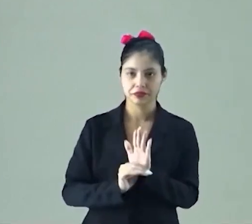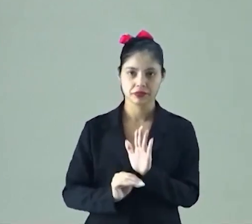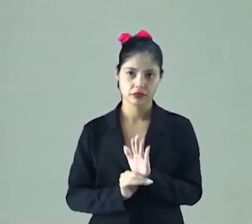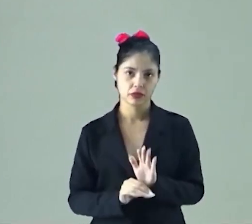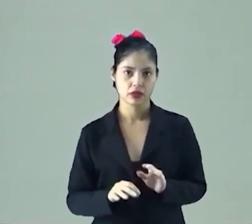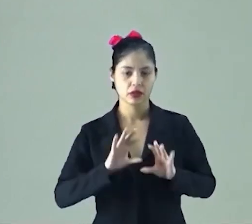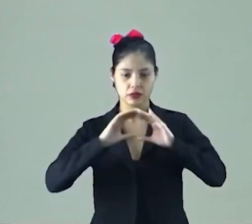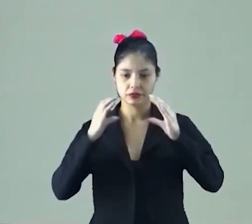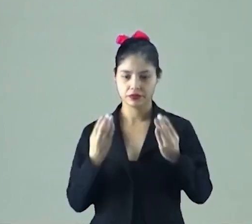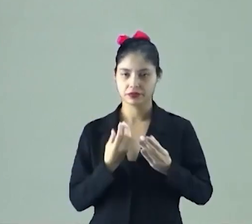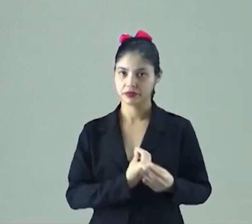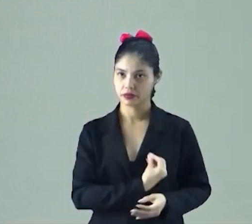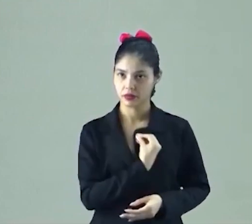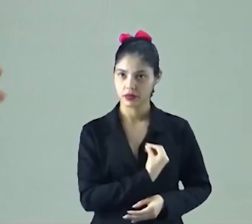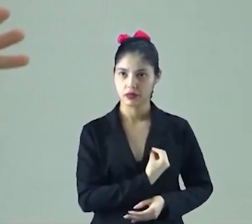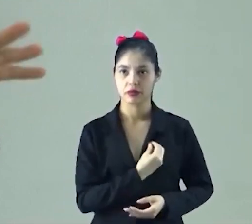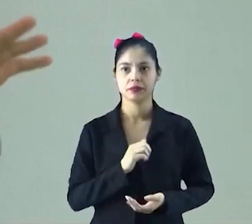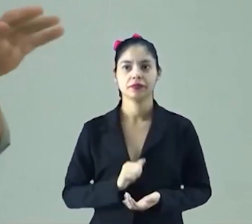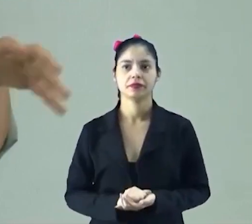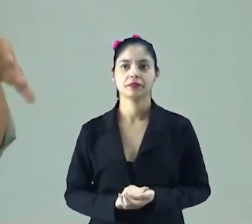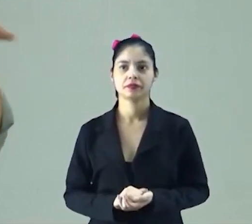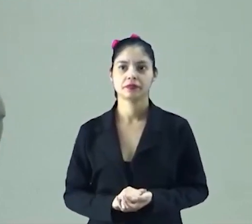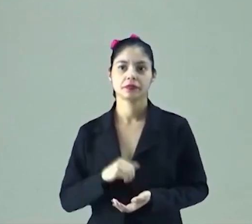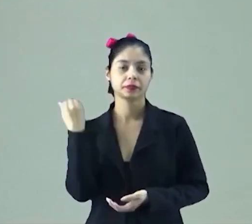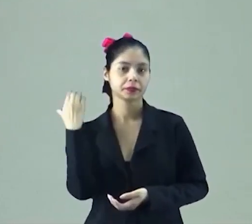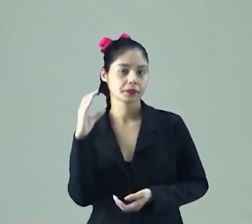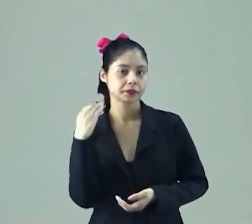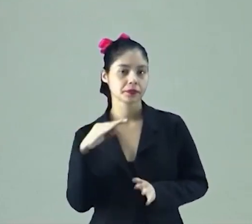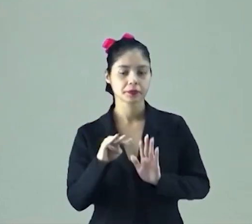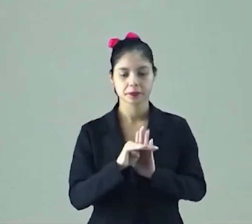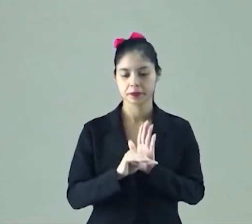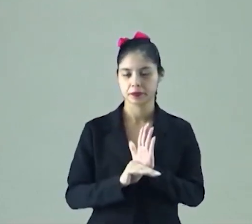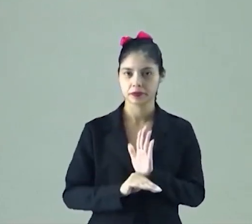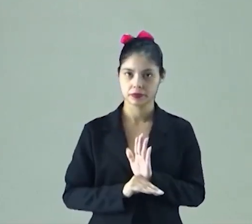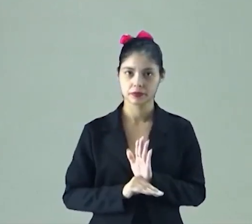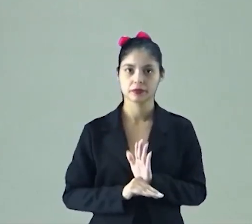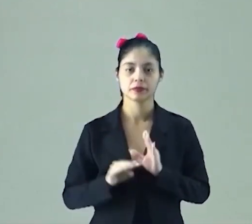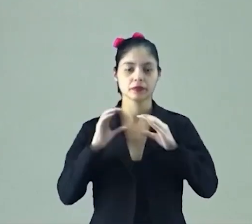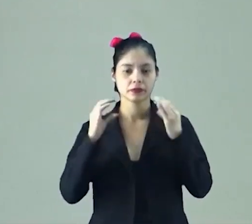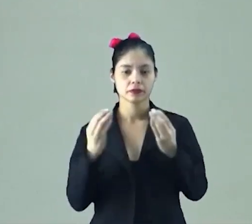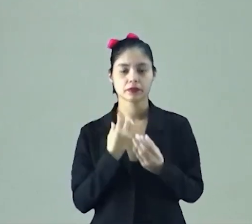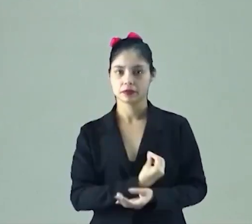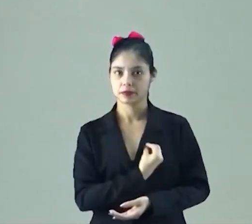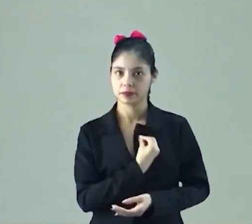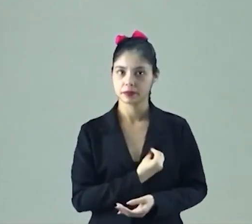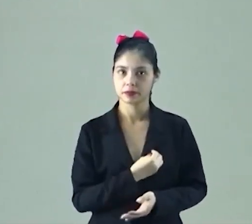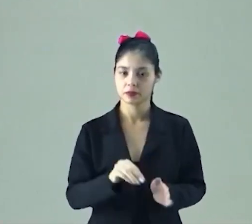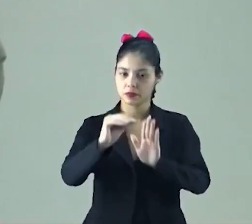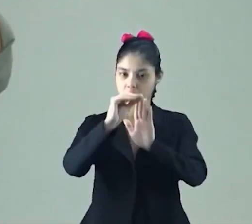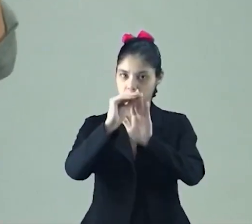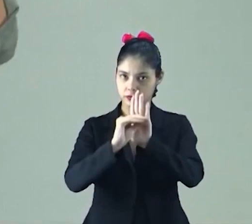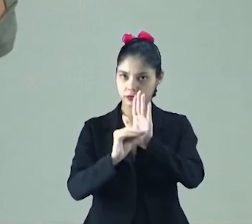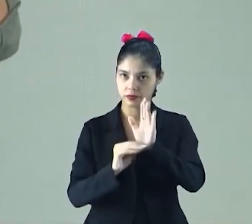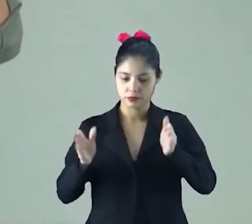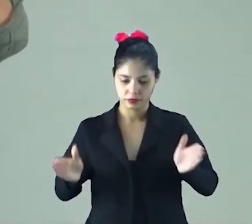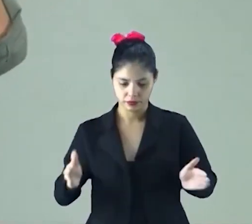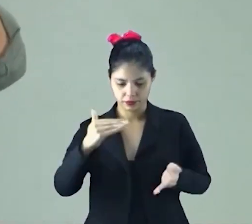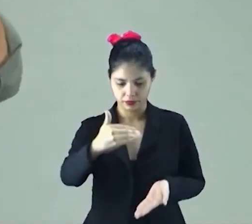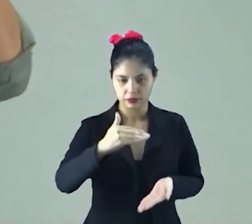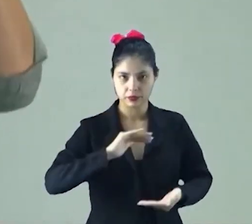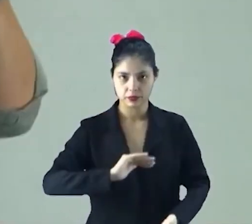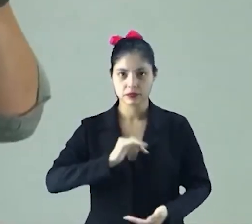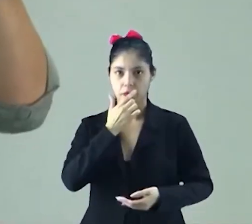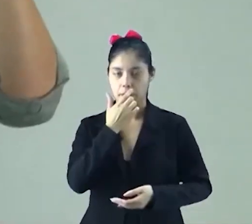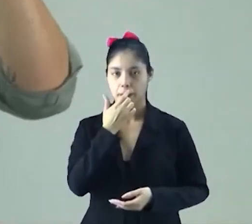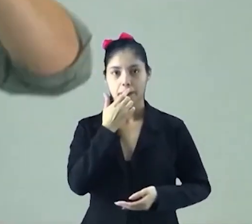seres vivos. Então, um taxonomista, que é o cientista que classifica os seres vivos, ele coloca cada ser vivo dentro de uma caixinha, que